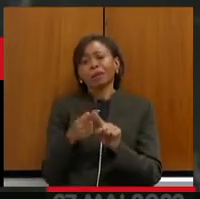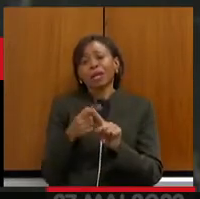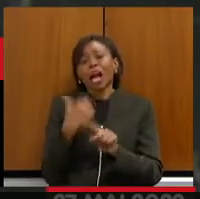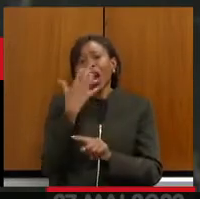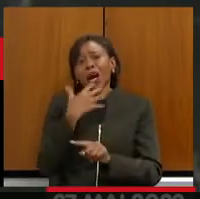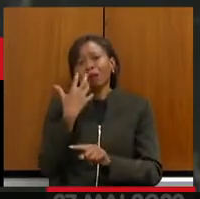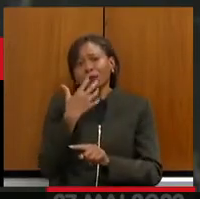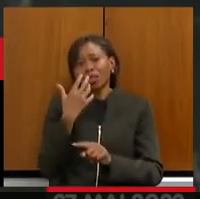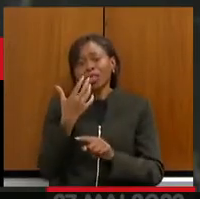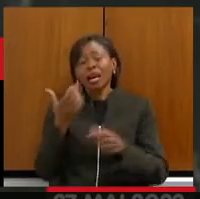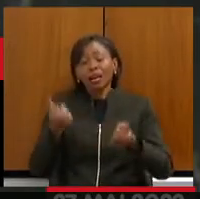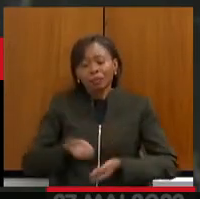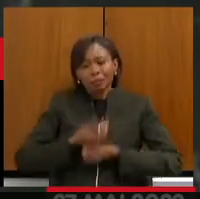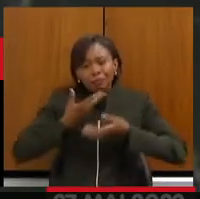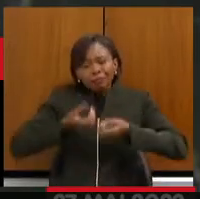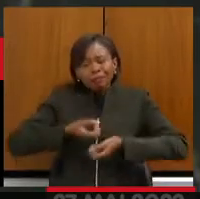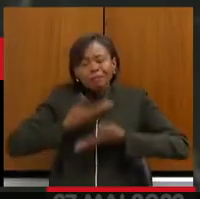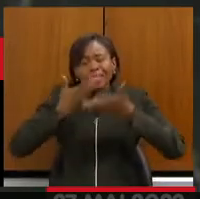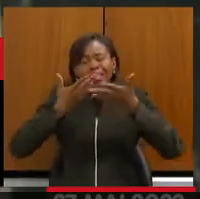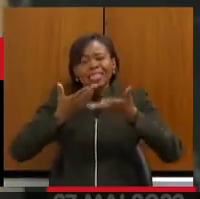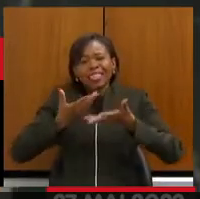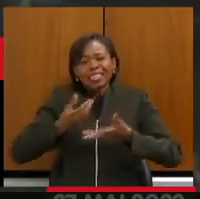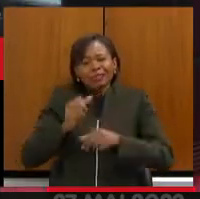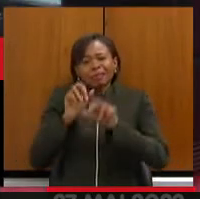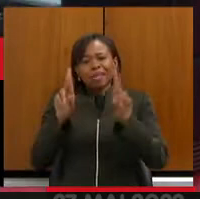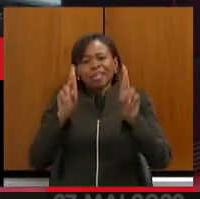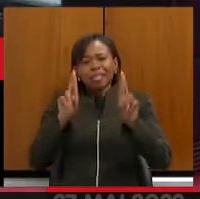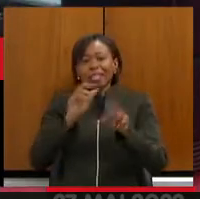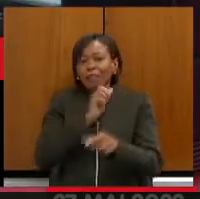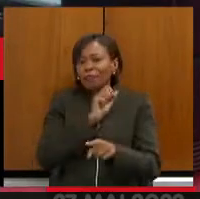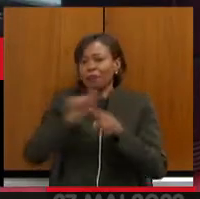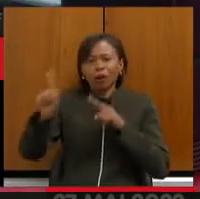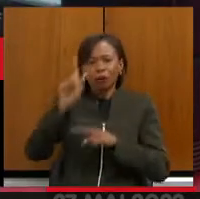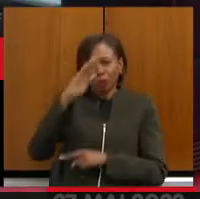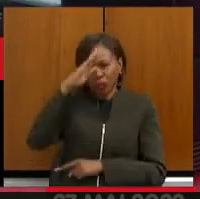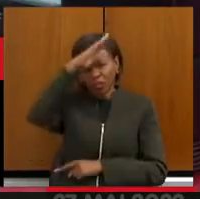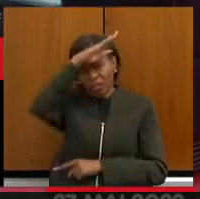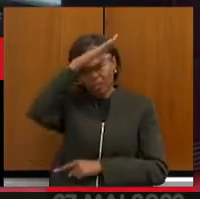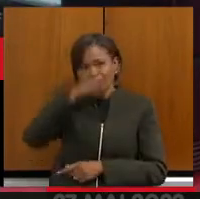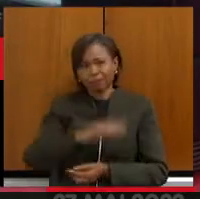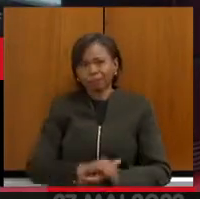diz acesa a esperança vive fora bolsonaro obrigada obrigada